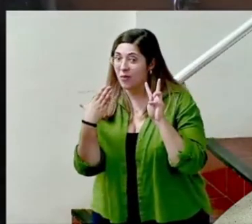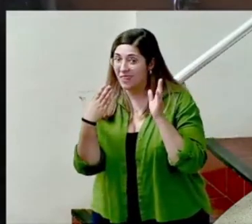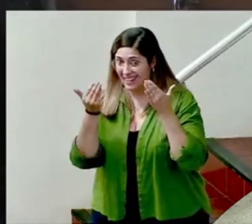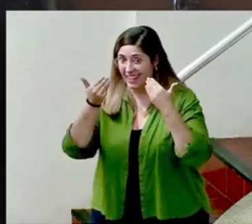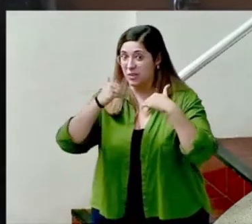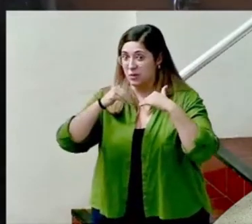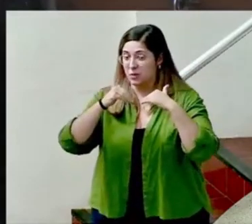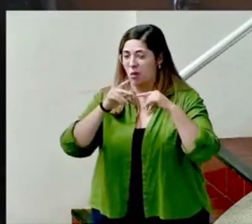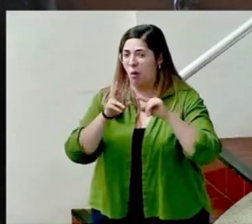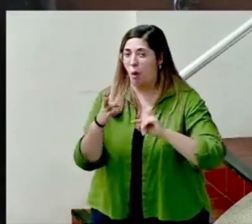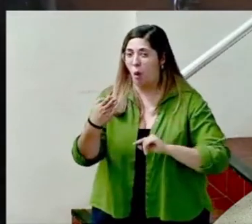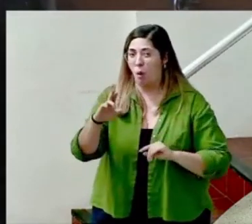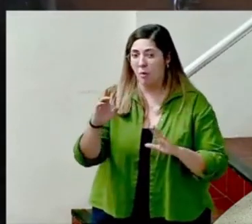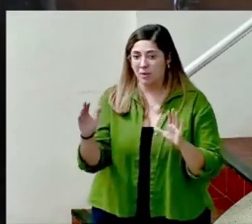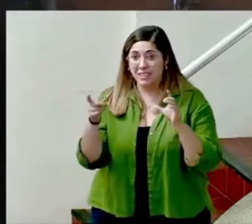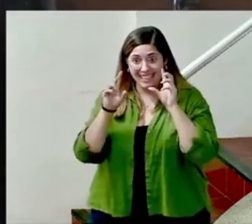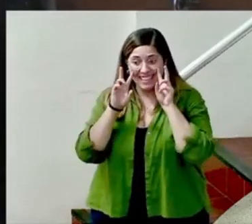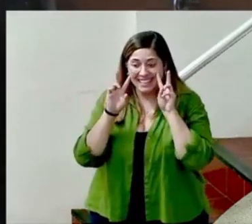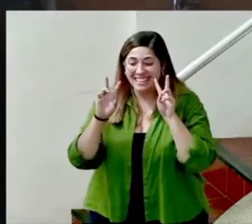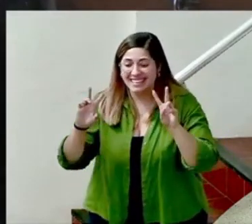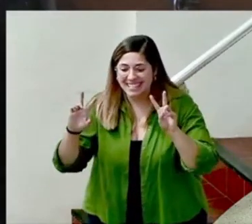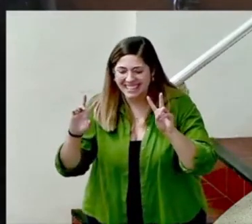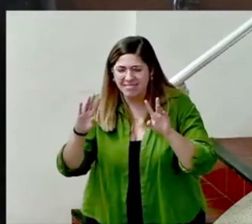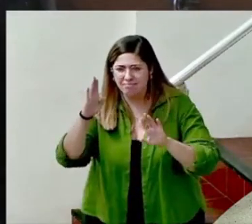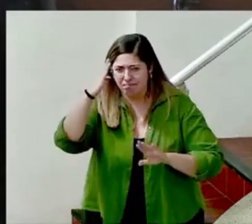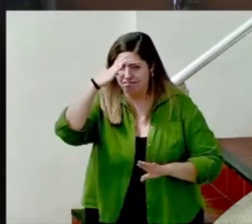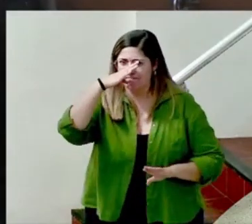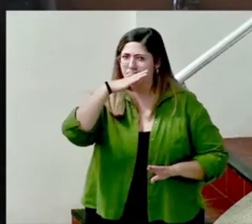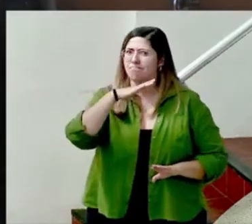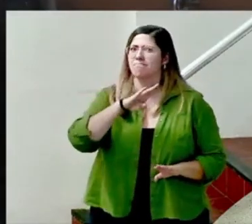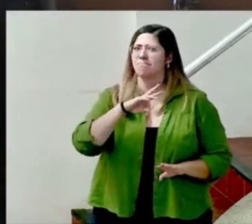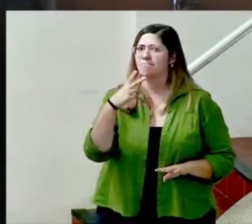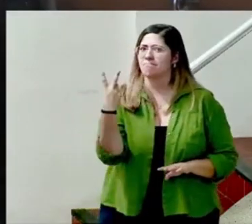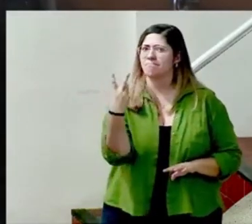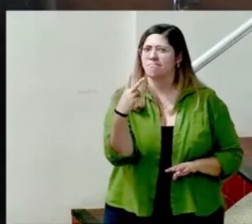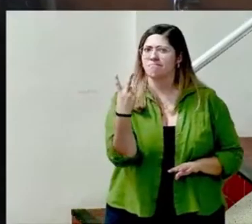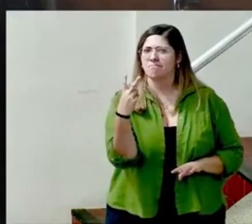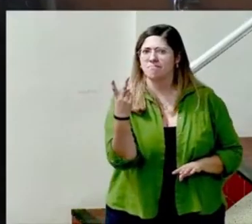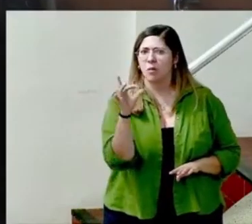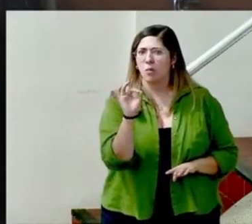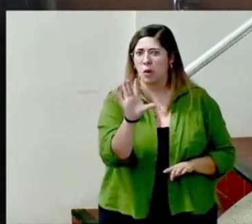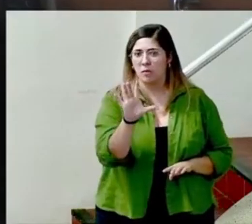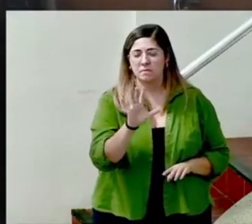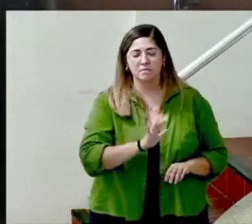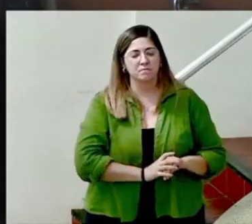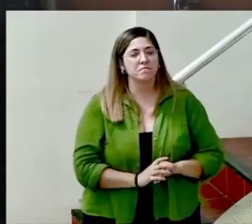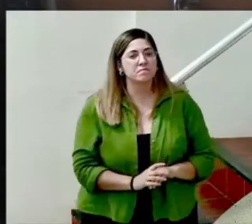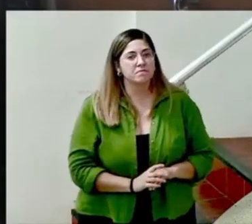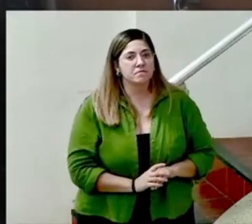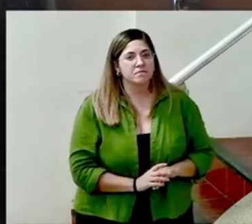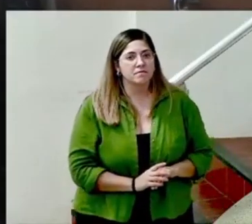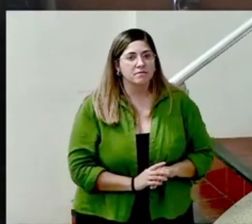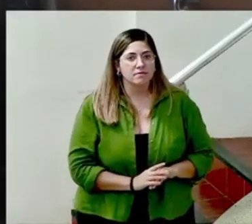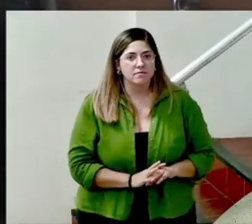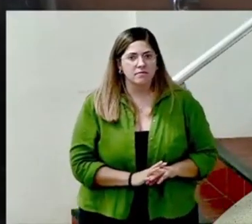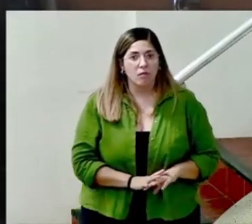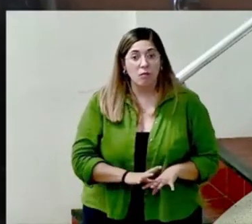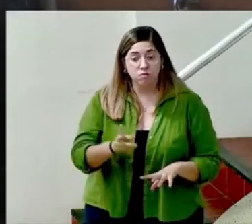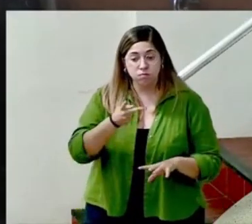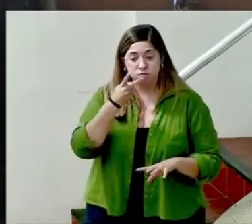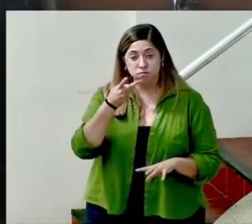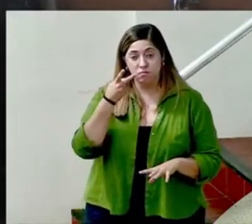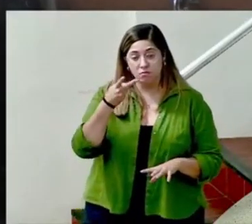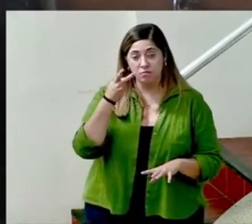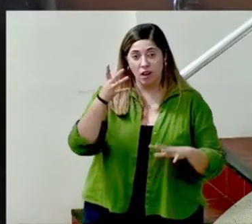Eis aí então a forma como ele vai substanciar, ou vai expandir o ensino a respeito dos